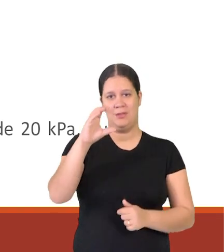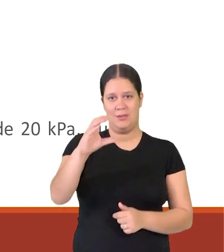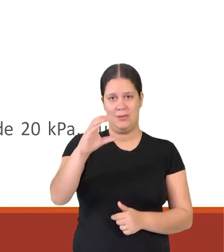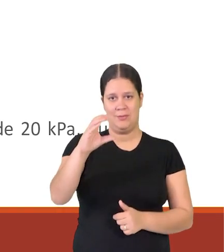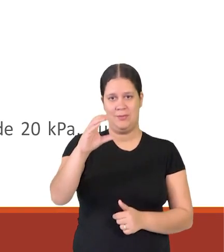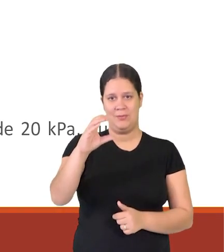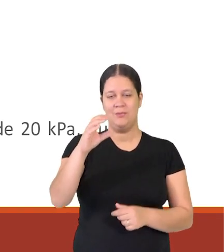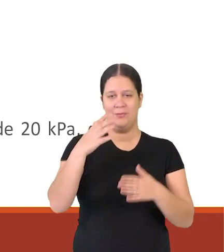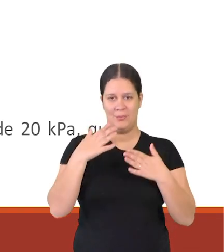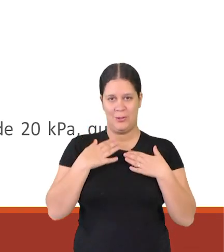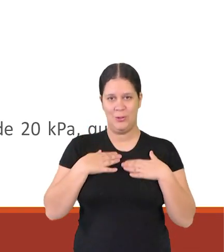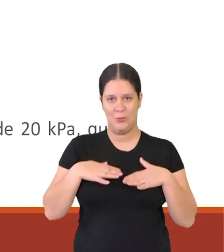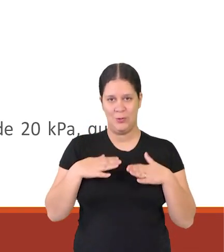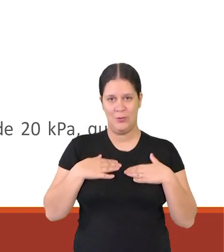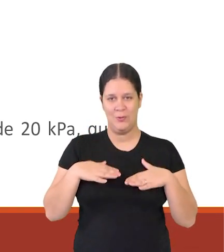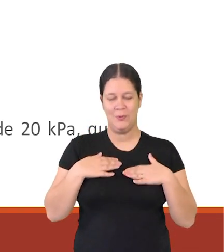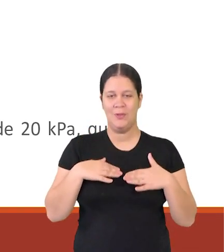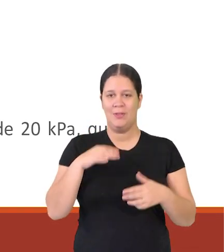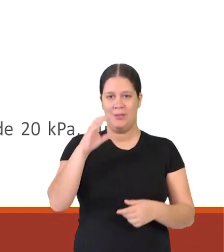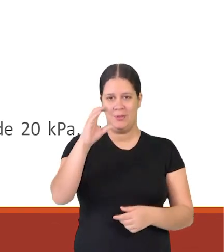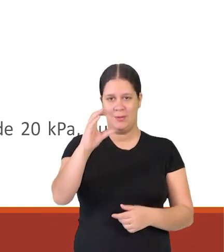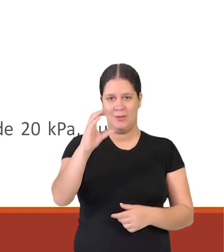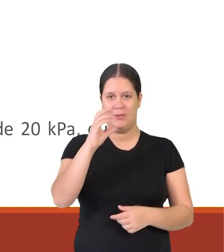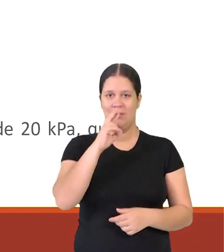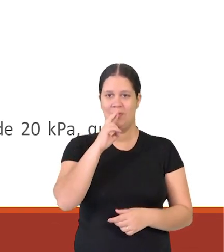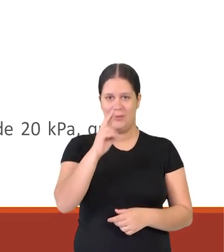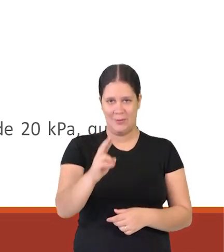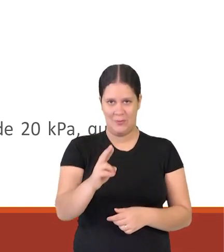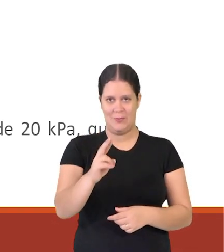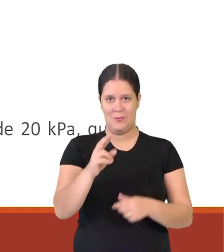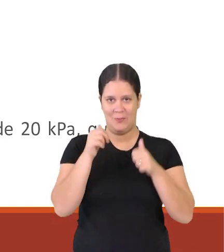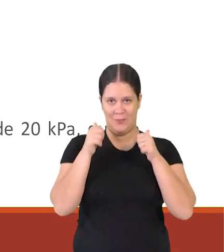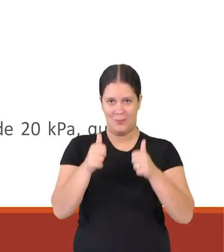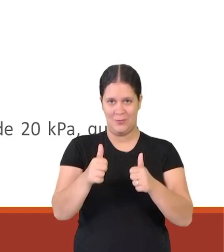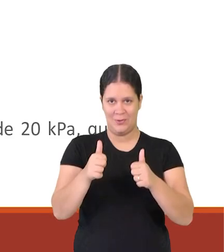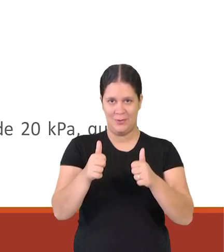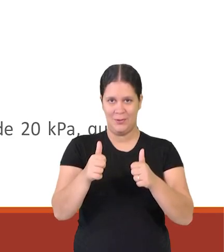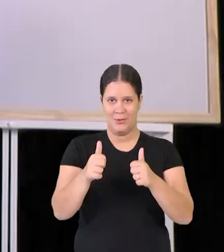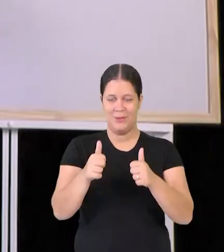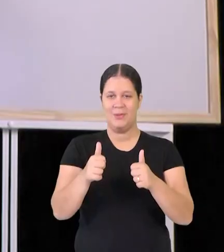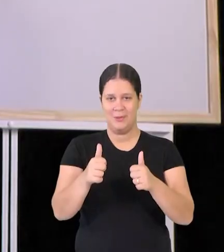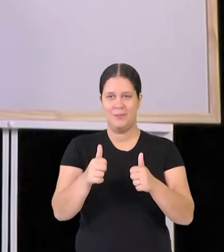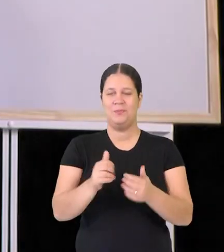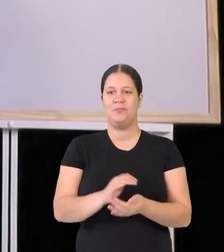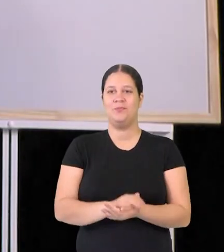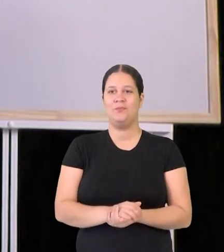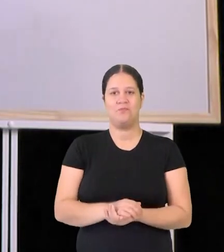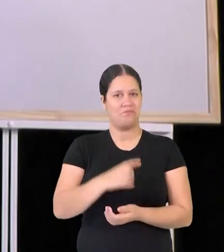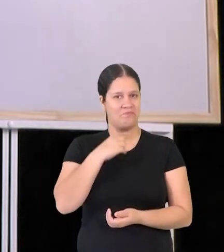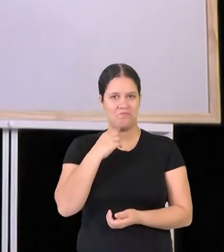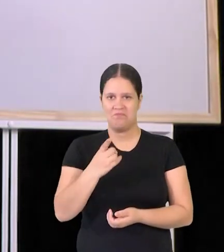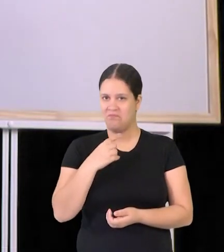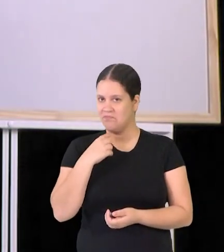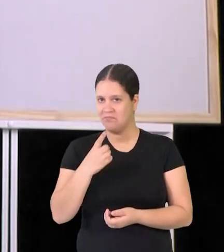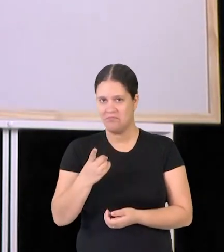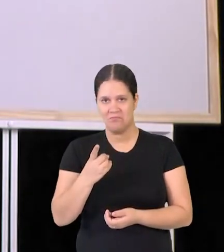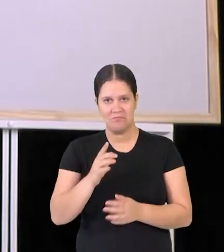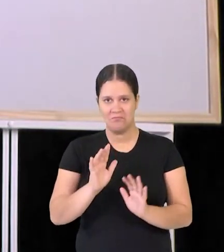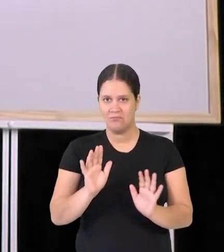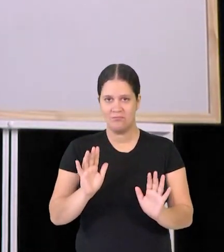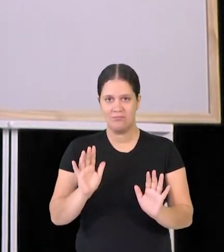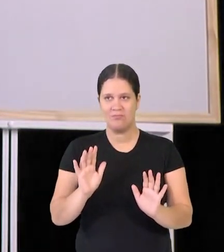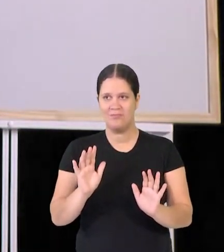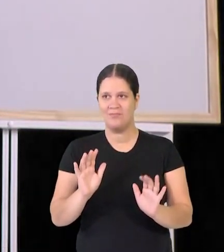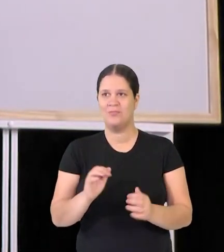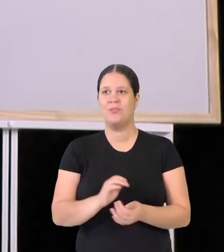C. Tranquilo? Resposta é a letra C. Belezinha, pessoal? Tudo certo? Então, nenhuma dúvida, acredito eu, porque a conta